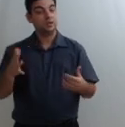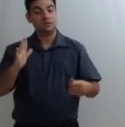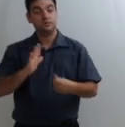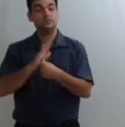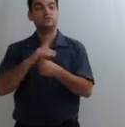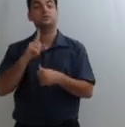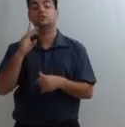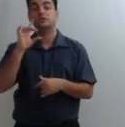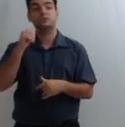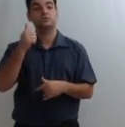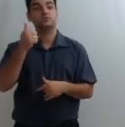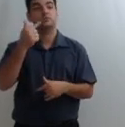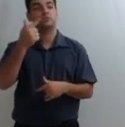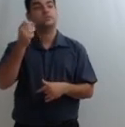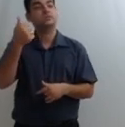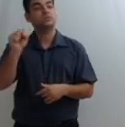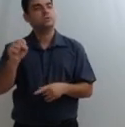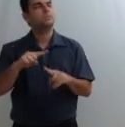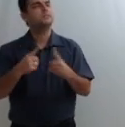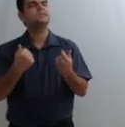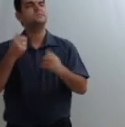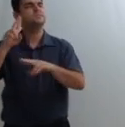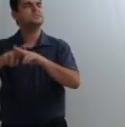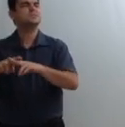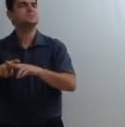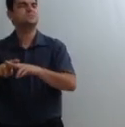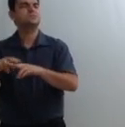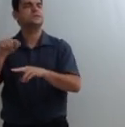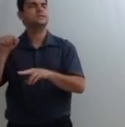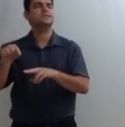2018. Agora, a manutenção da prisão ela vem sendo